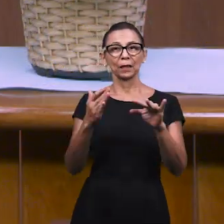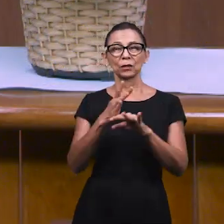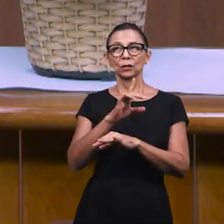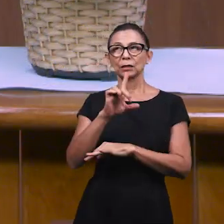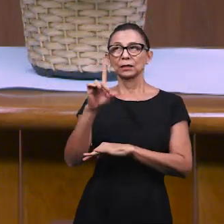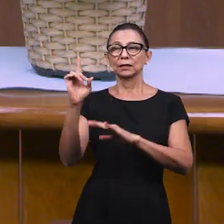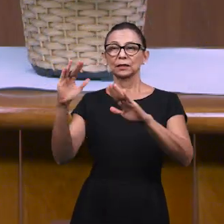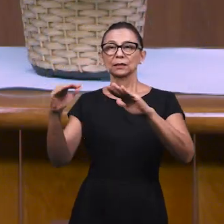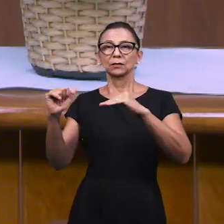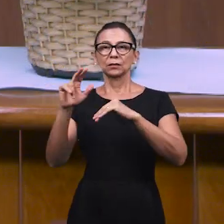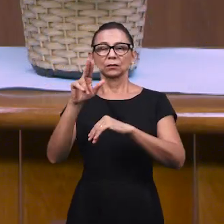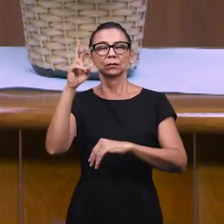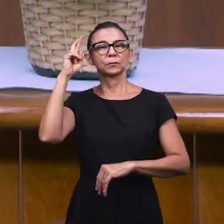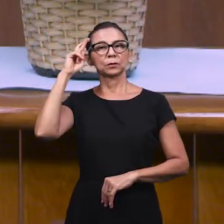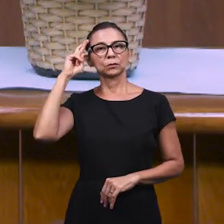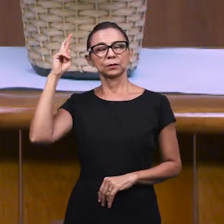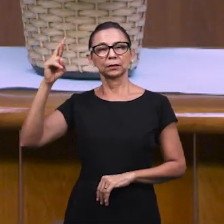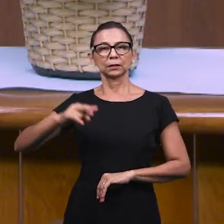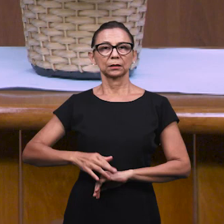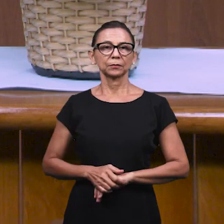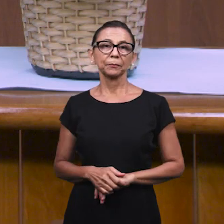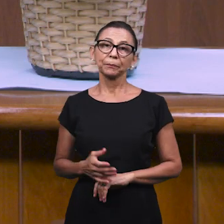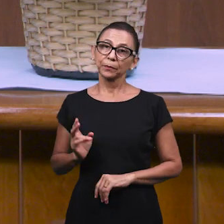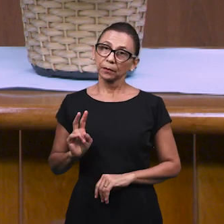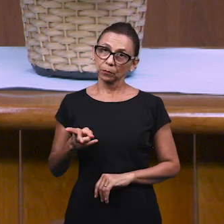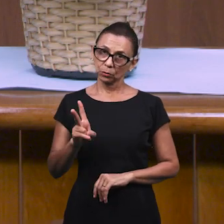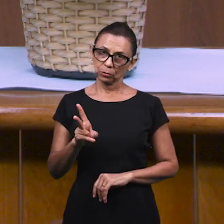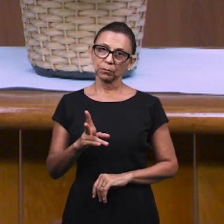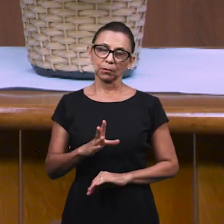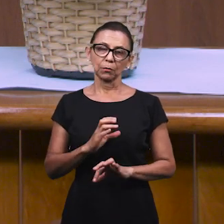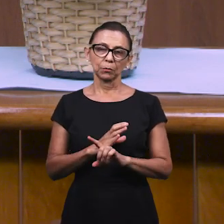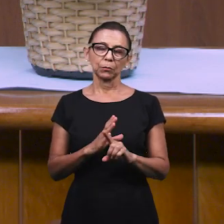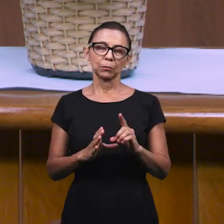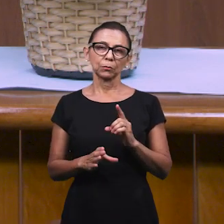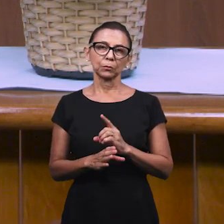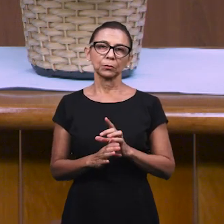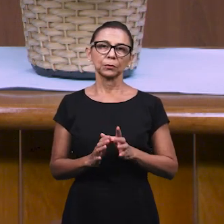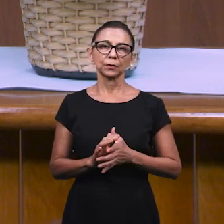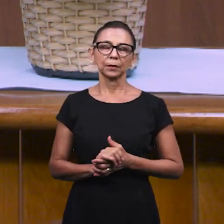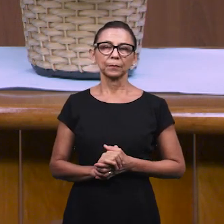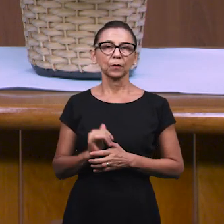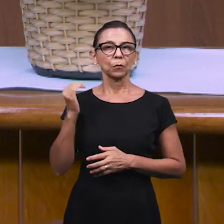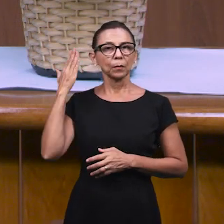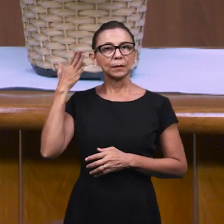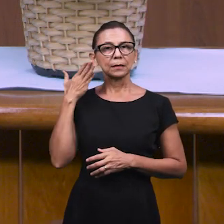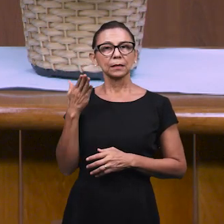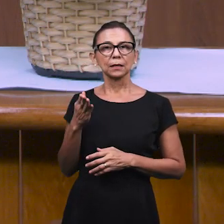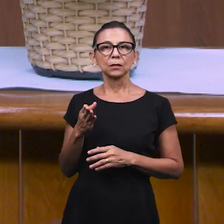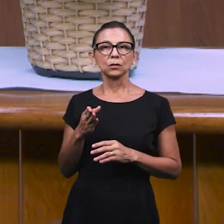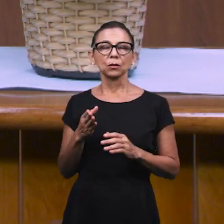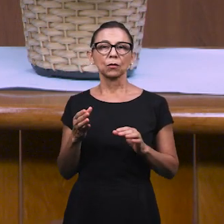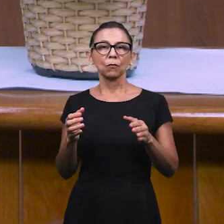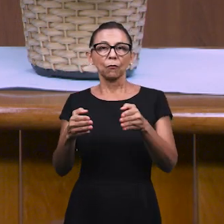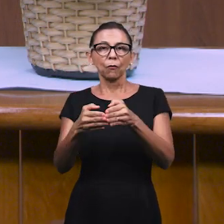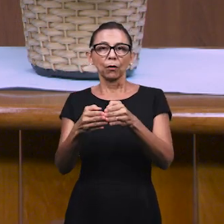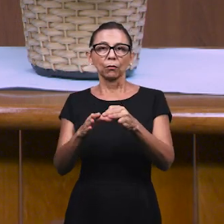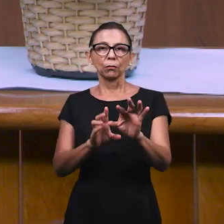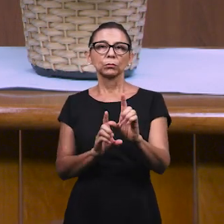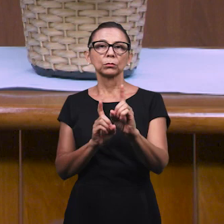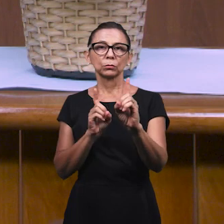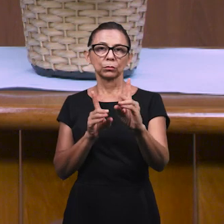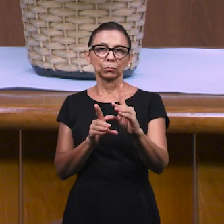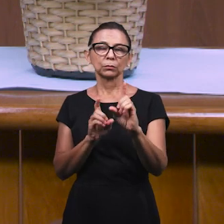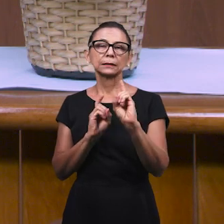Glória a Deus, bendito seja o nome do Senhor. Nós vamos dar continuidade a esse culto, a mensagem, uma mensagem doutrinária, e nós vamos